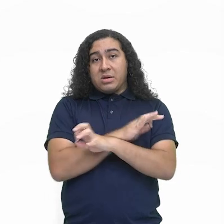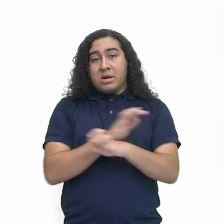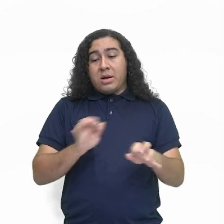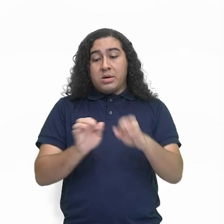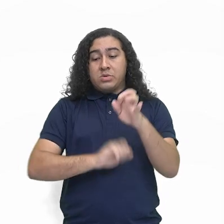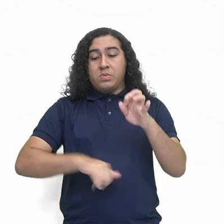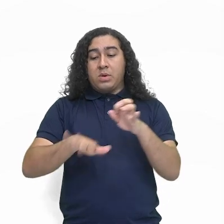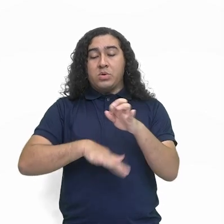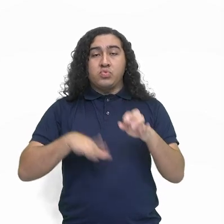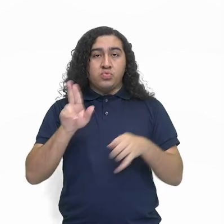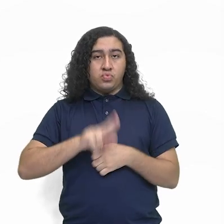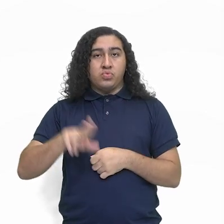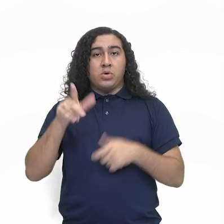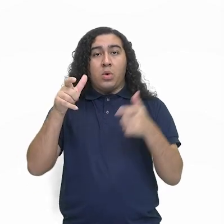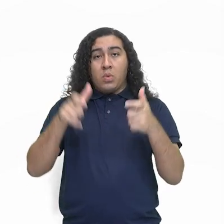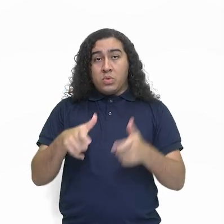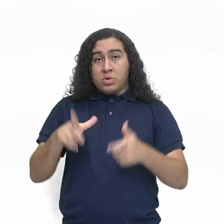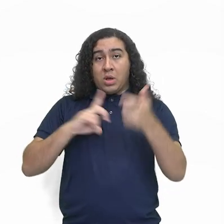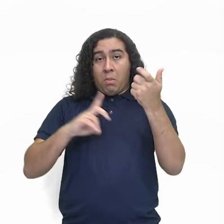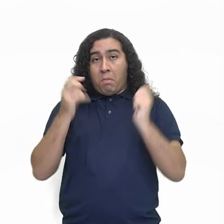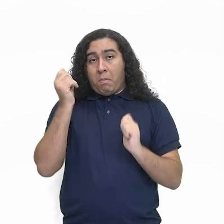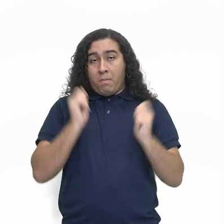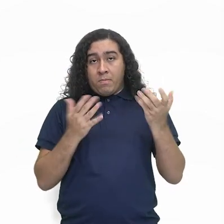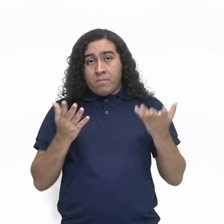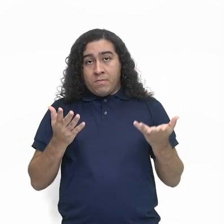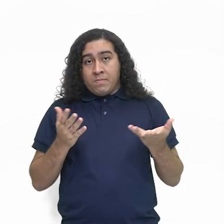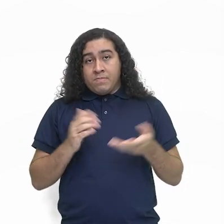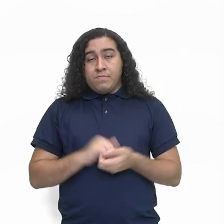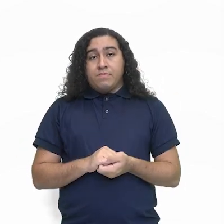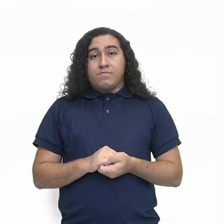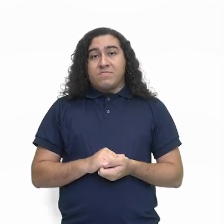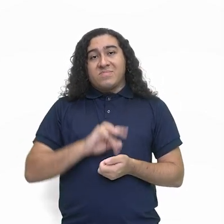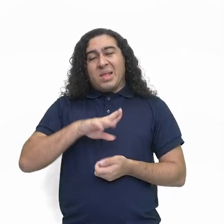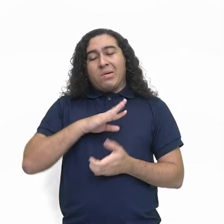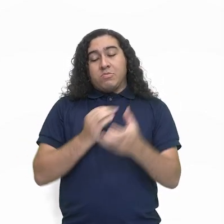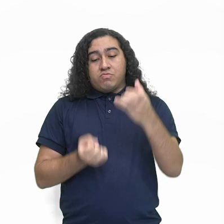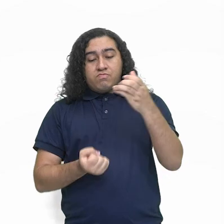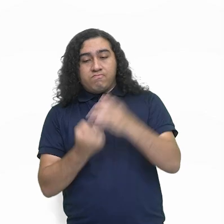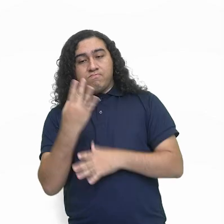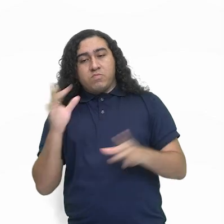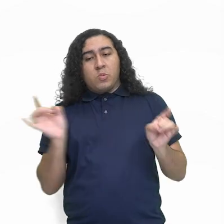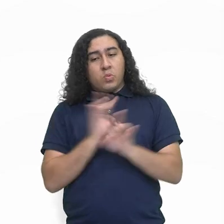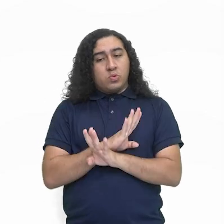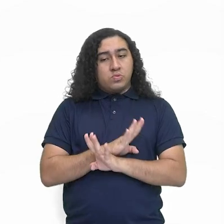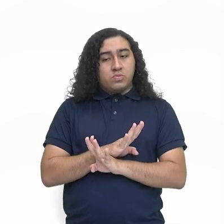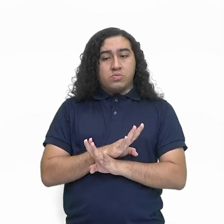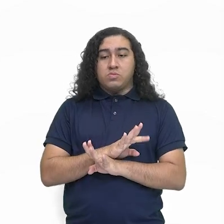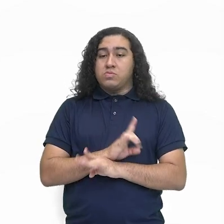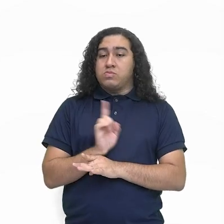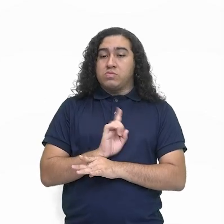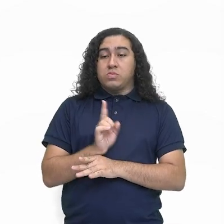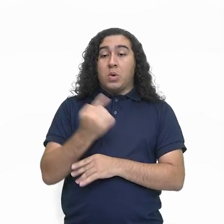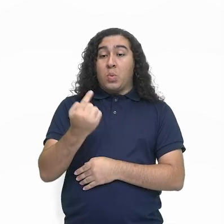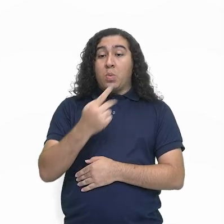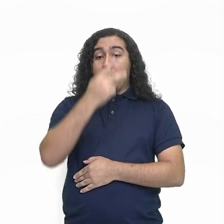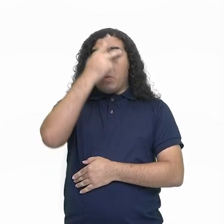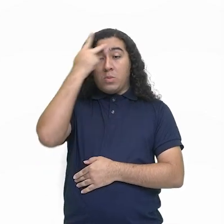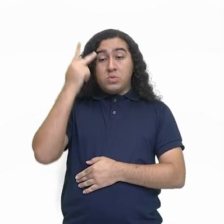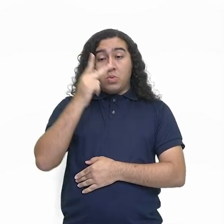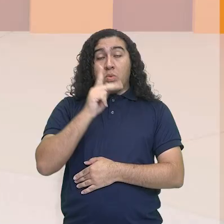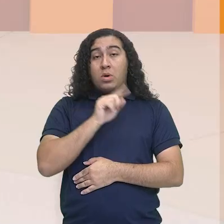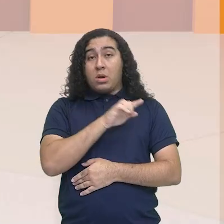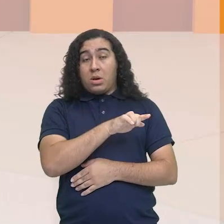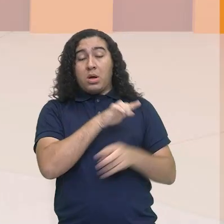são utilizadas no extrativismo. Isso não brota do nada, né? Isso não tem do nada. É uma pessoa que pegou lá